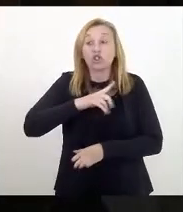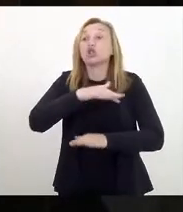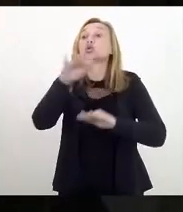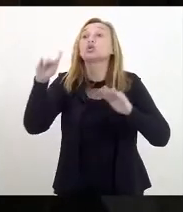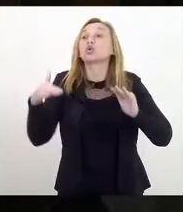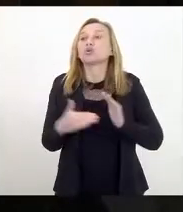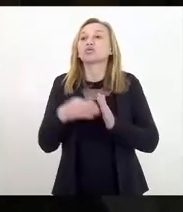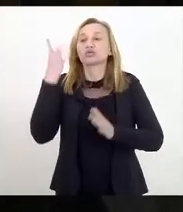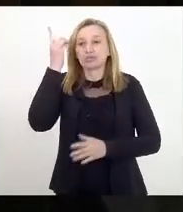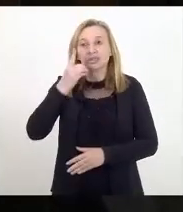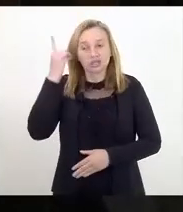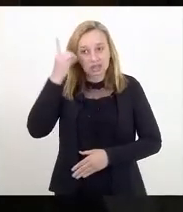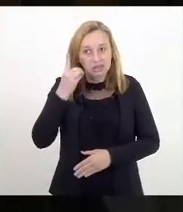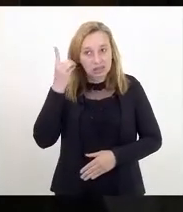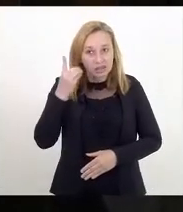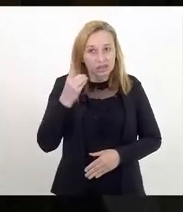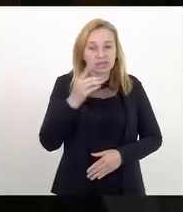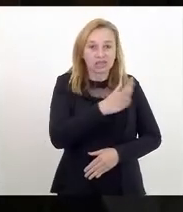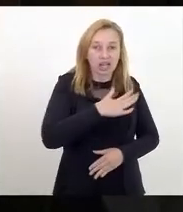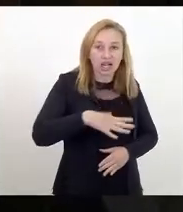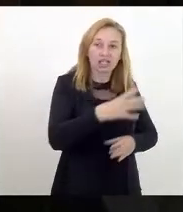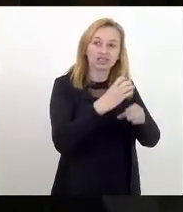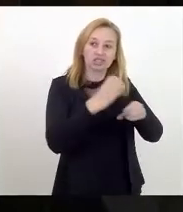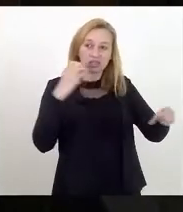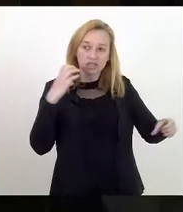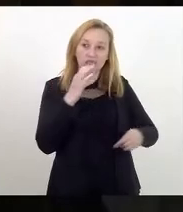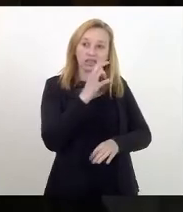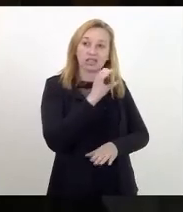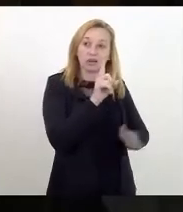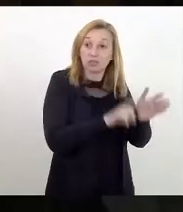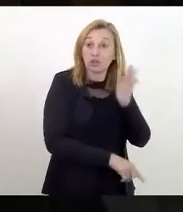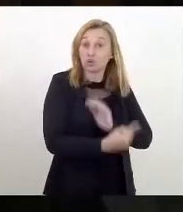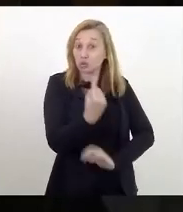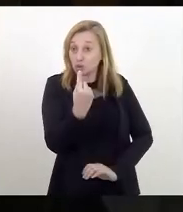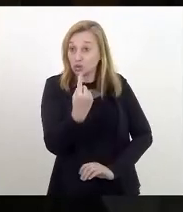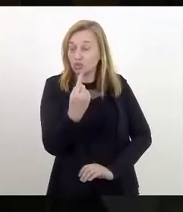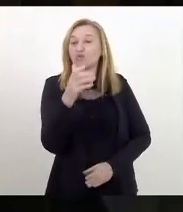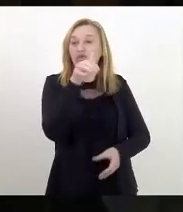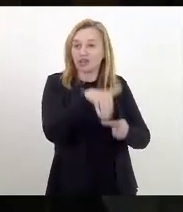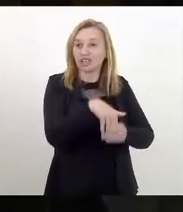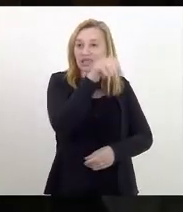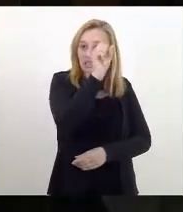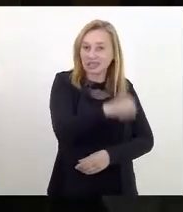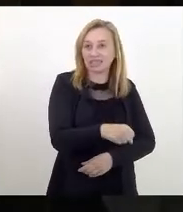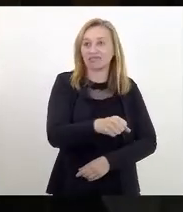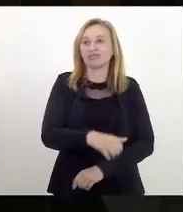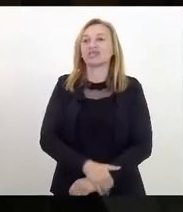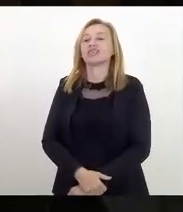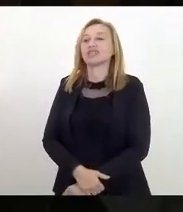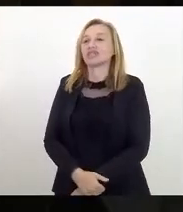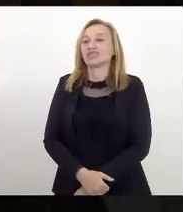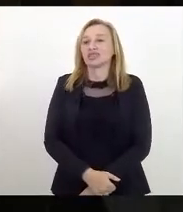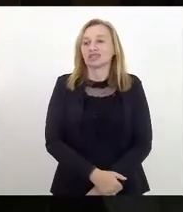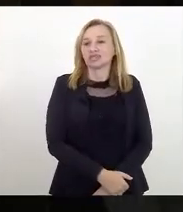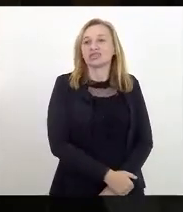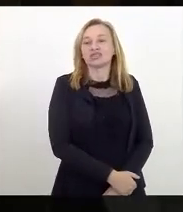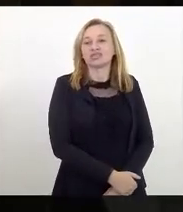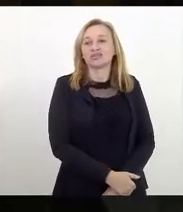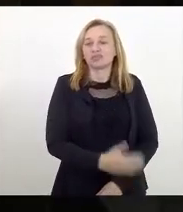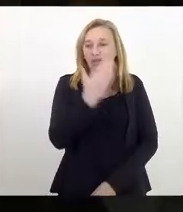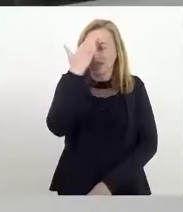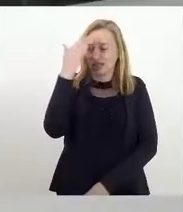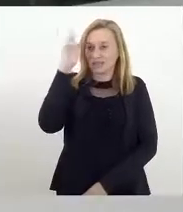todos naquela área da engenharia N-1 votarão favorável. Muito obrigado, senhor presidente.